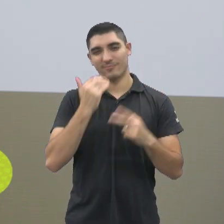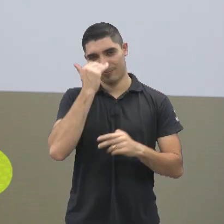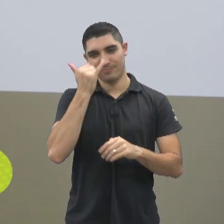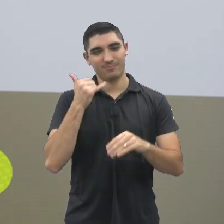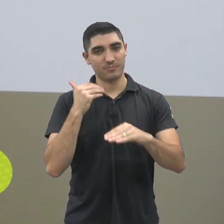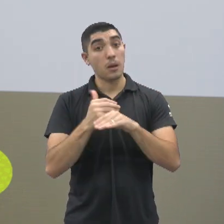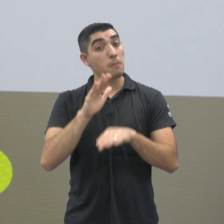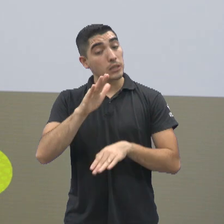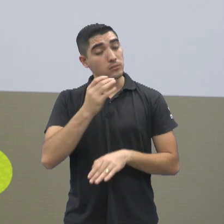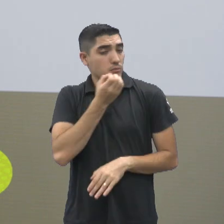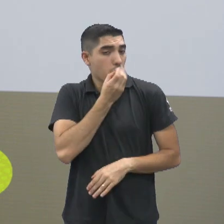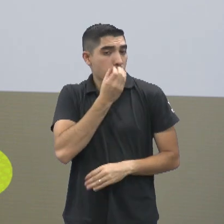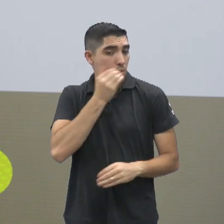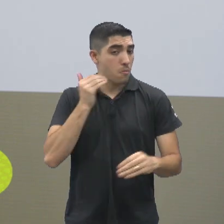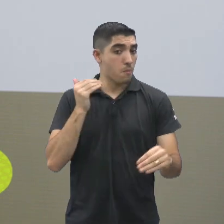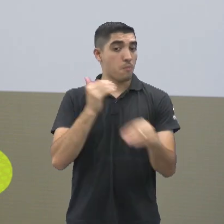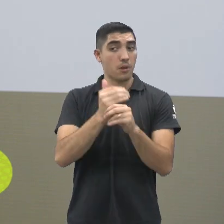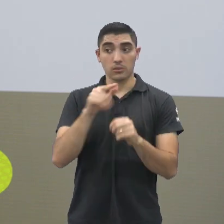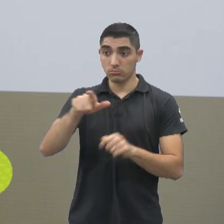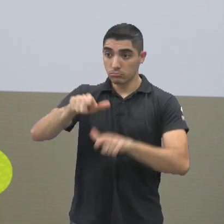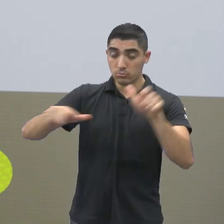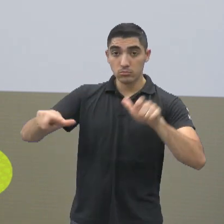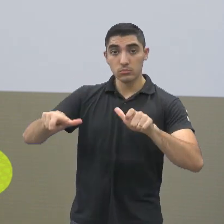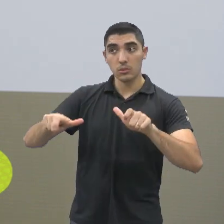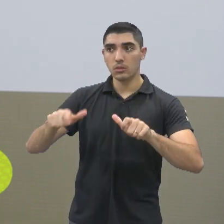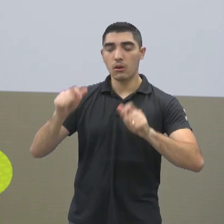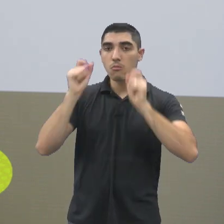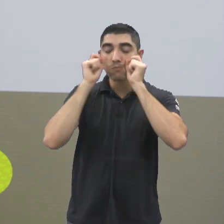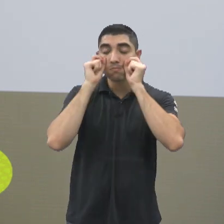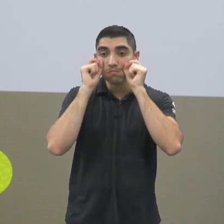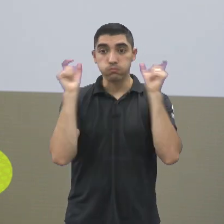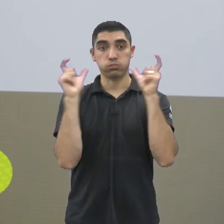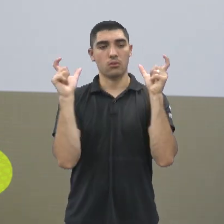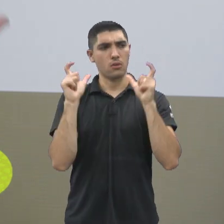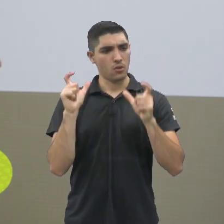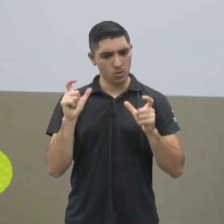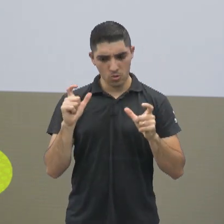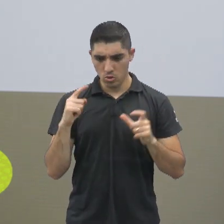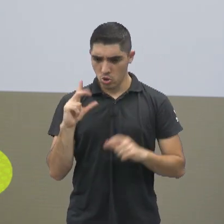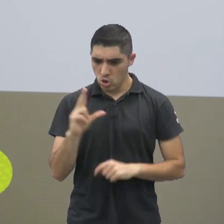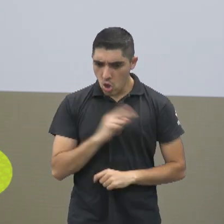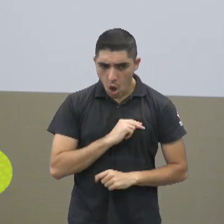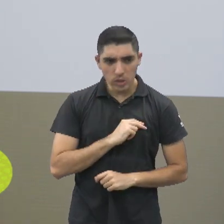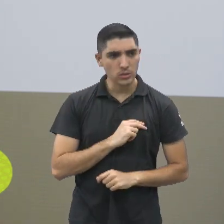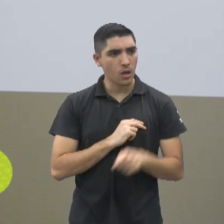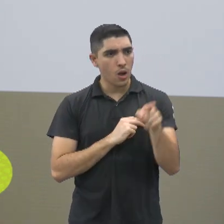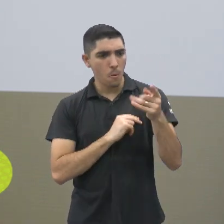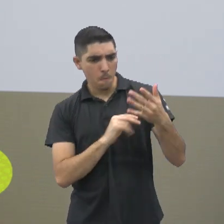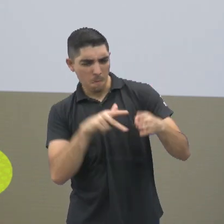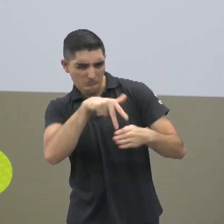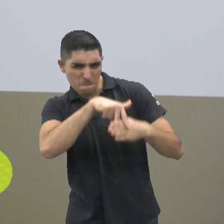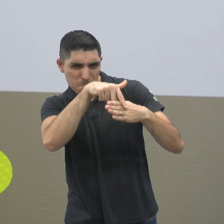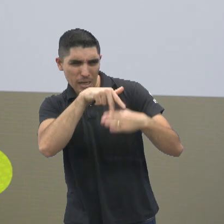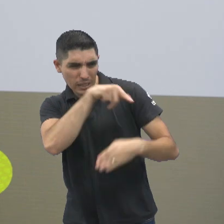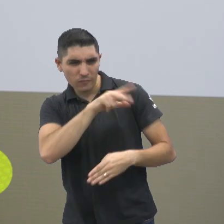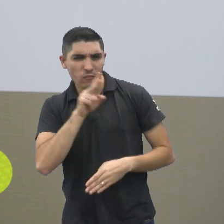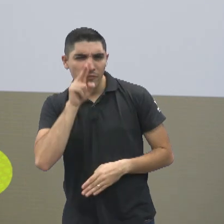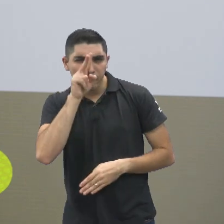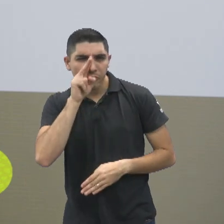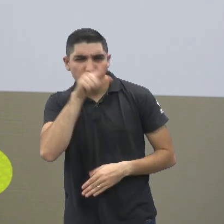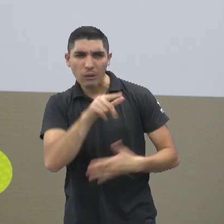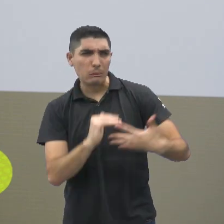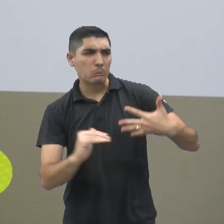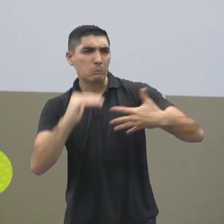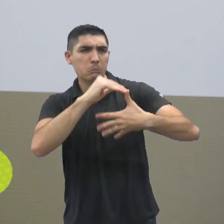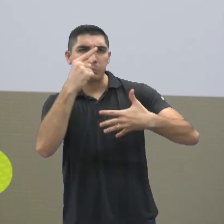lado positivo também, que aquilo despertou nos meninos uma coisa, né? Fazendo, pô, a gente estava ganhando do líder. Chegaram aqui numa soberba danada, achando que ia